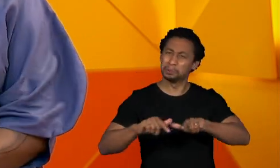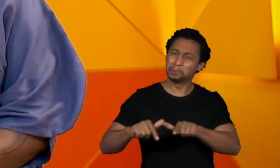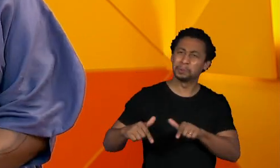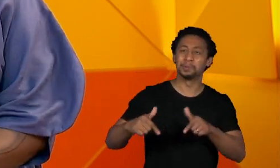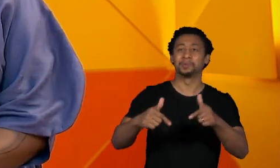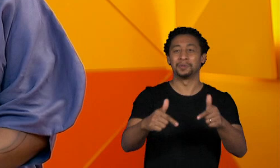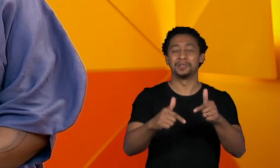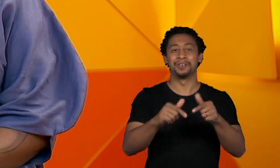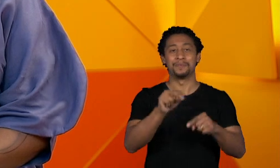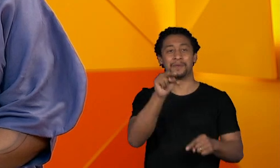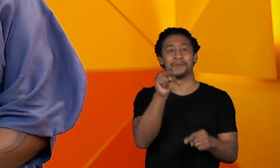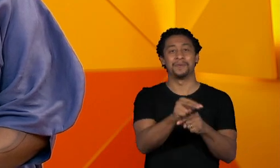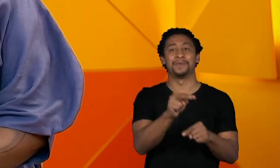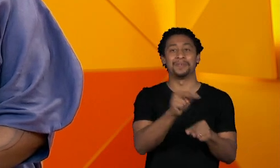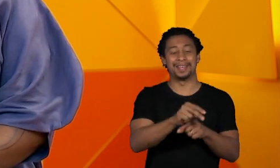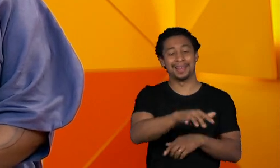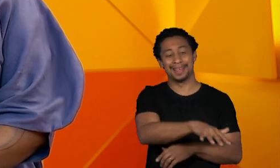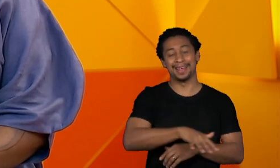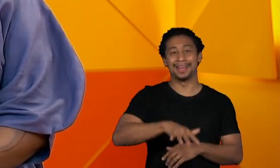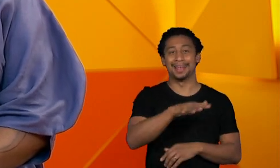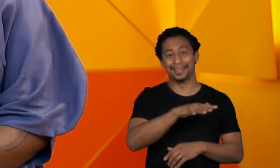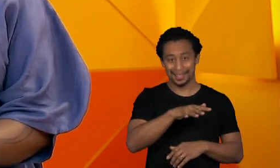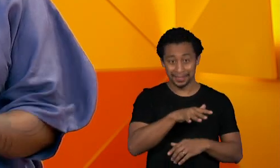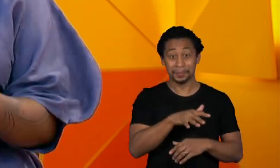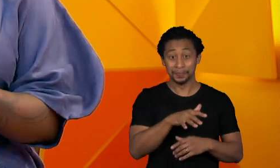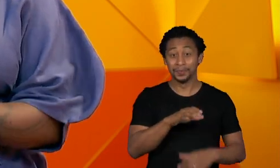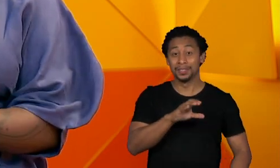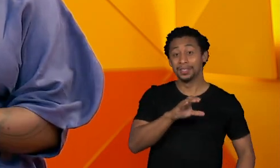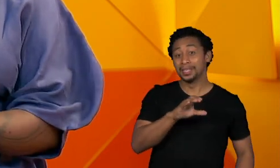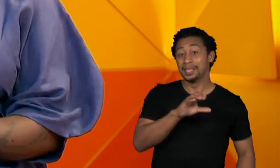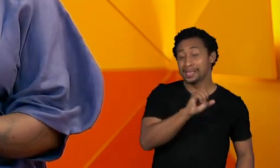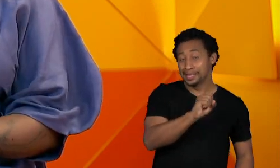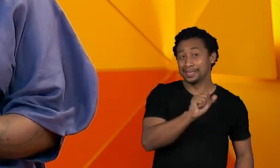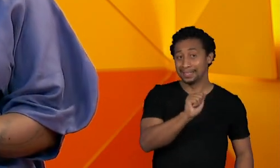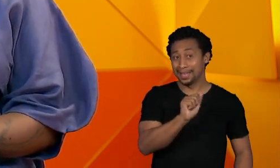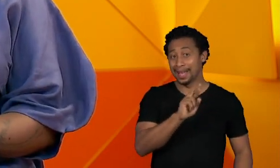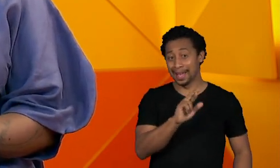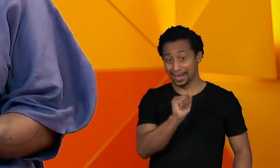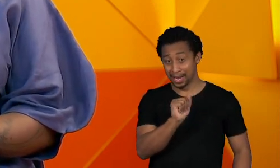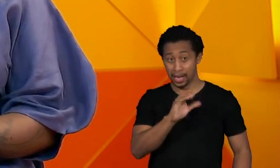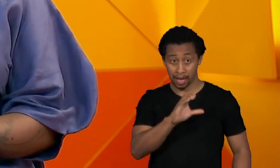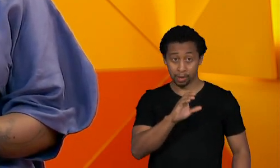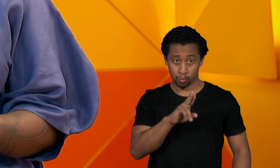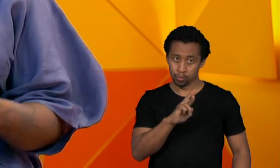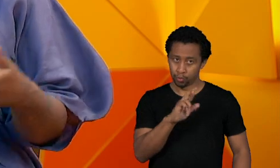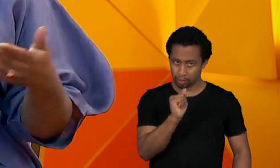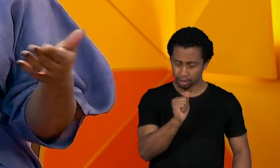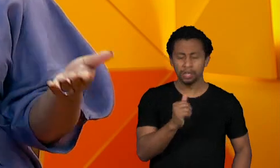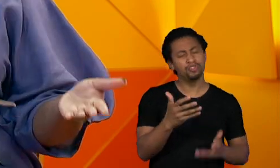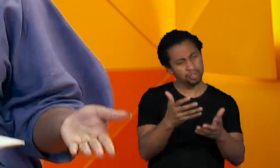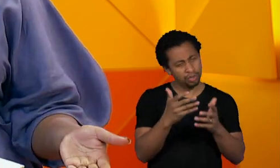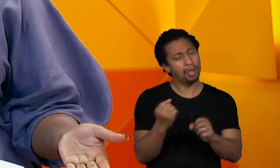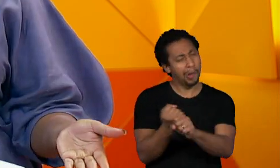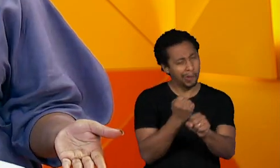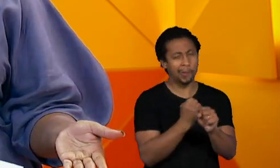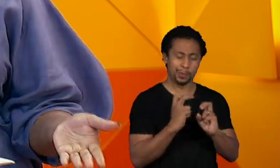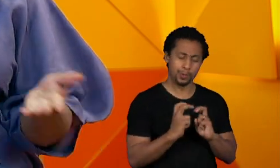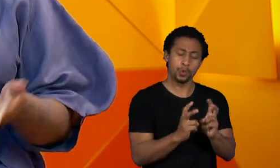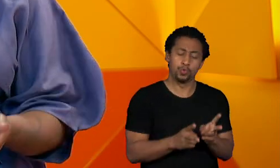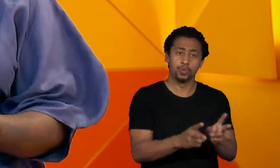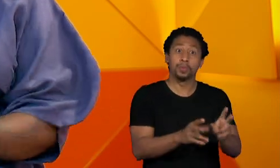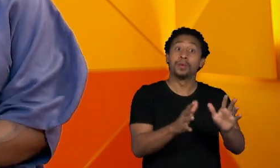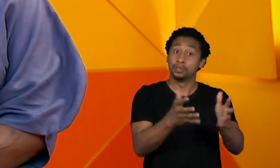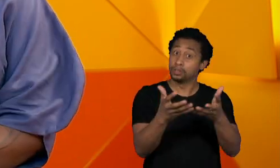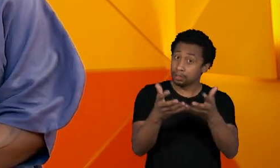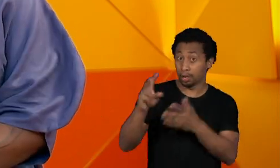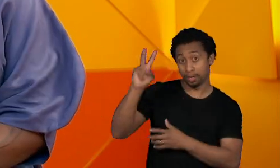pela preservação do sítio arqueológico do Saracura. Nós queremos sim que as obras do metrô continuem, mas nós também queremos a